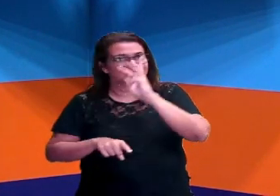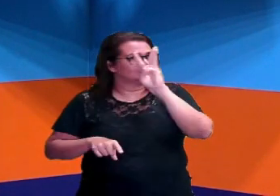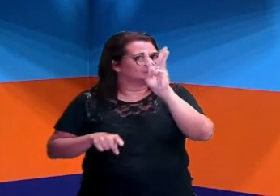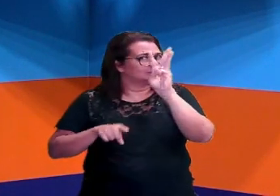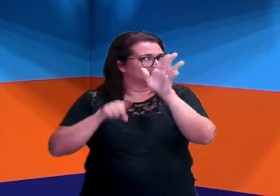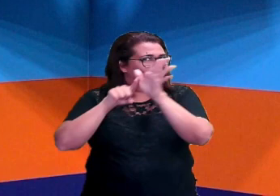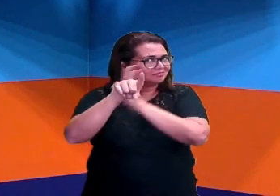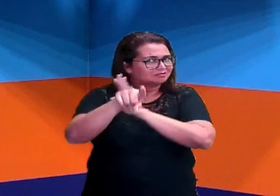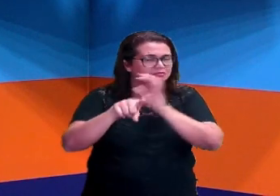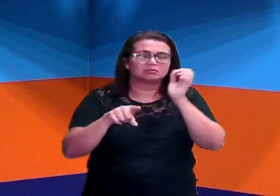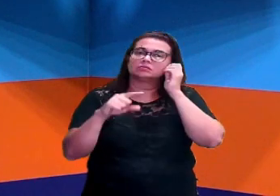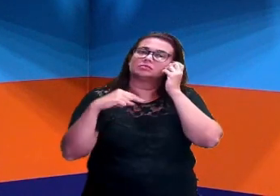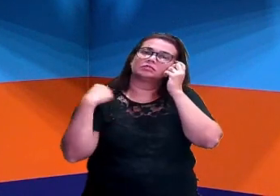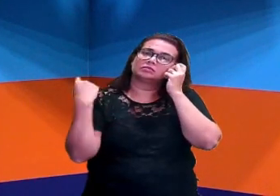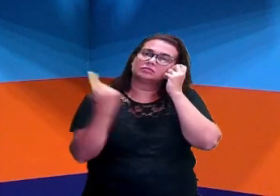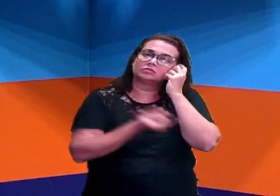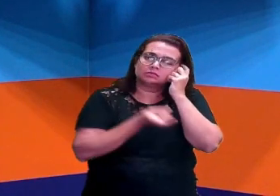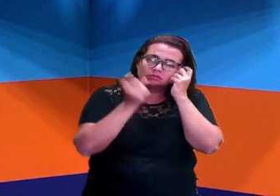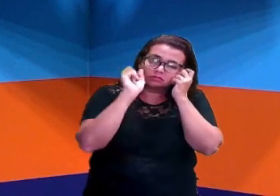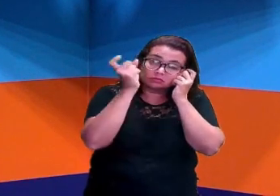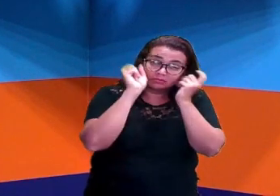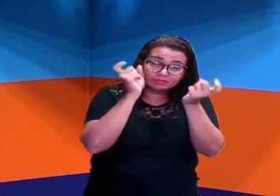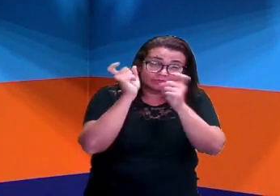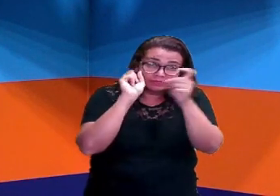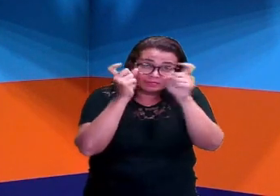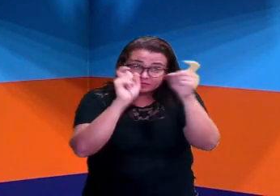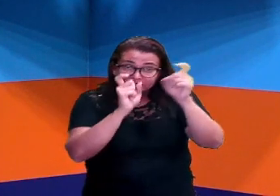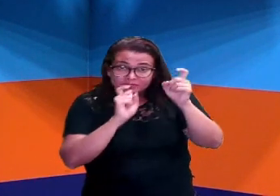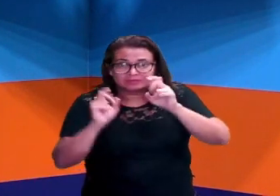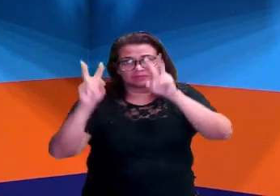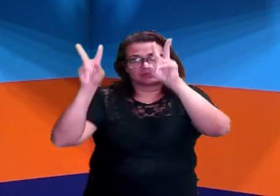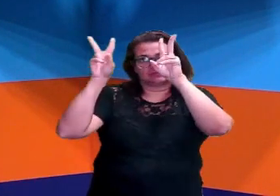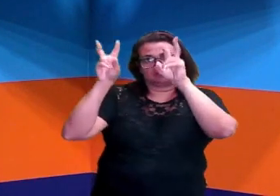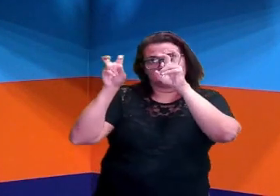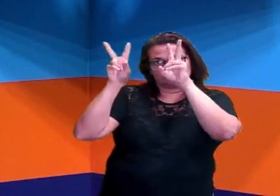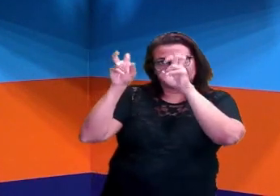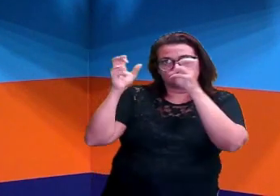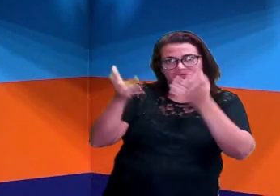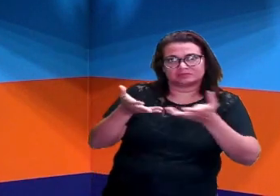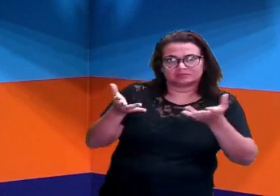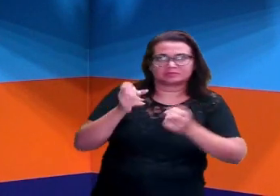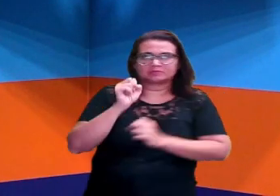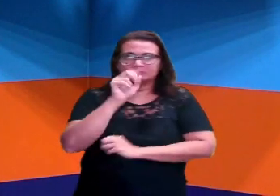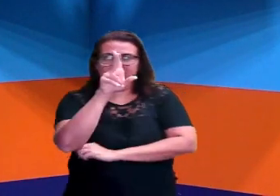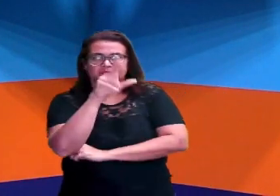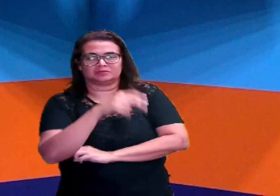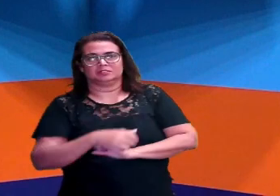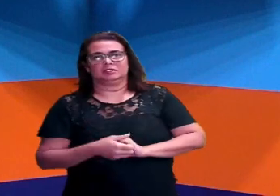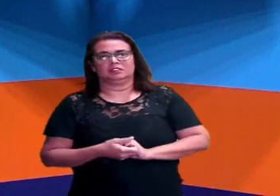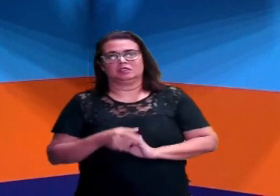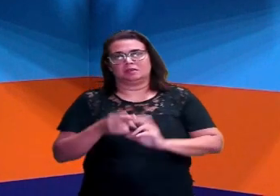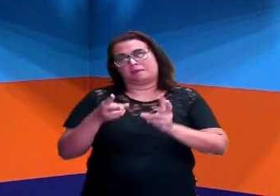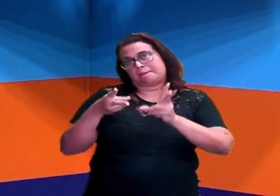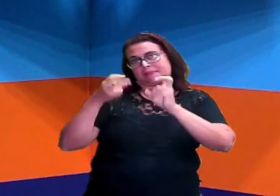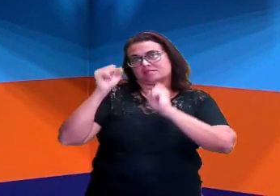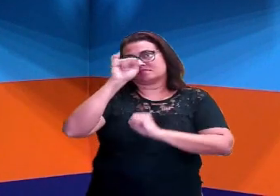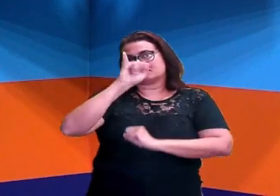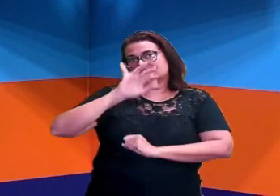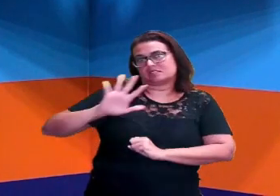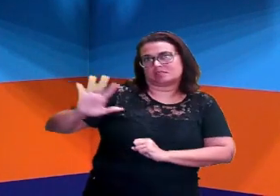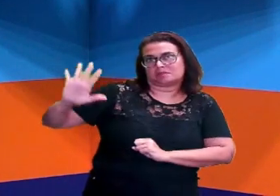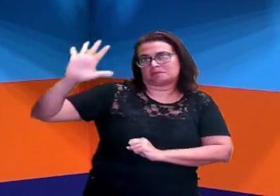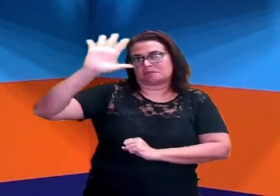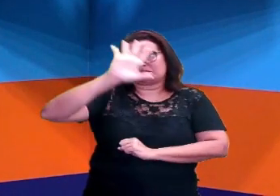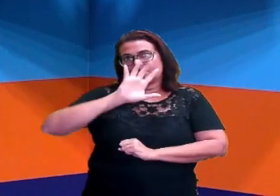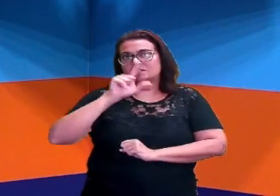possa debater um pouco mais sobre esse tema de hoje, ok? Observe a imagem e ordene